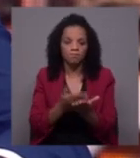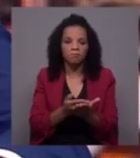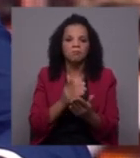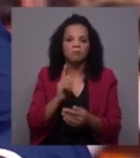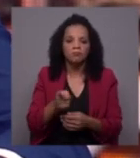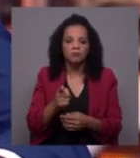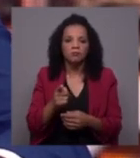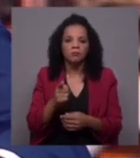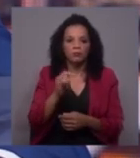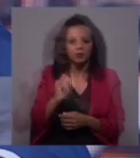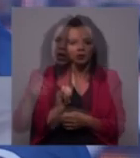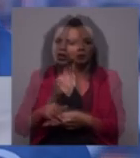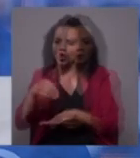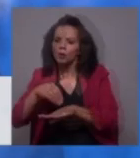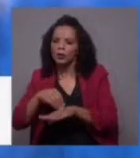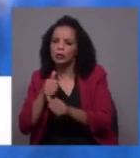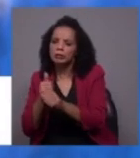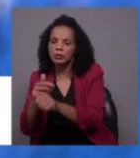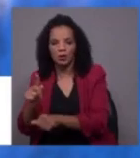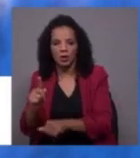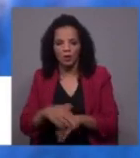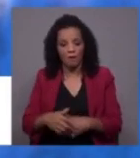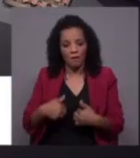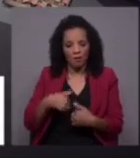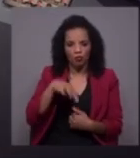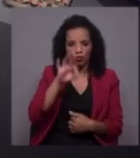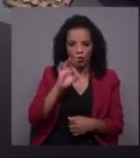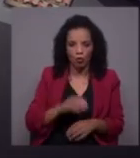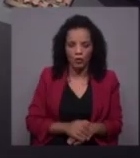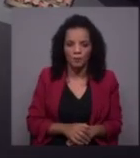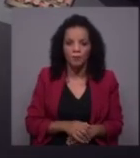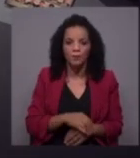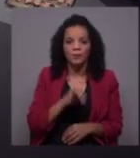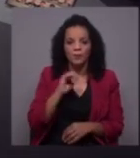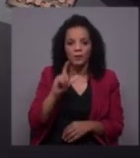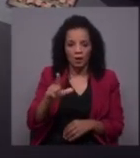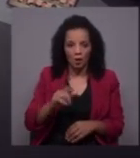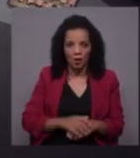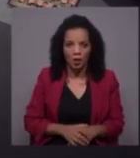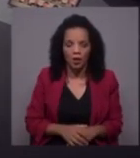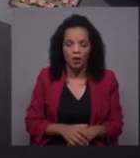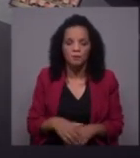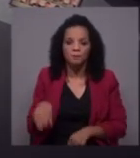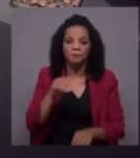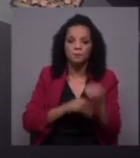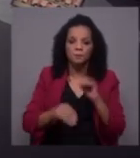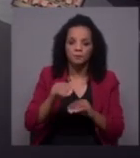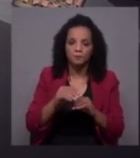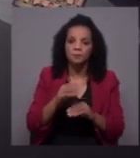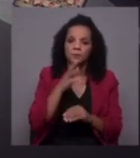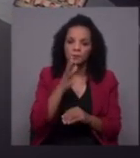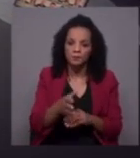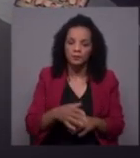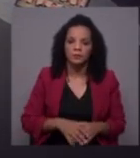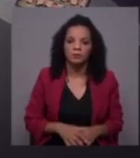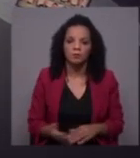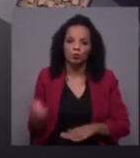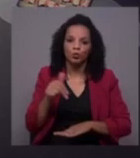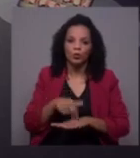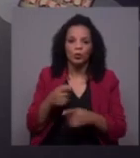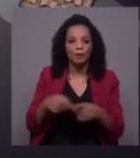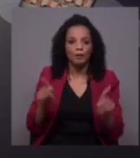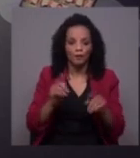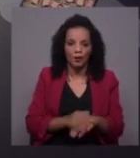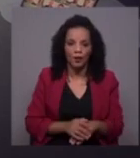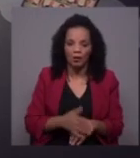pelo Iniciativa Liberal. Bruno Horta Soares, Iniciativa Liberal, apresenta-se a estas eleições dizendo que tem um posicionamento diferente.